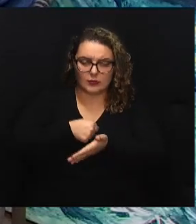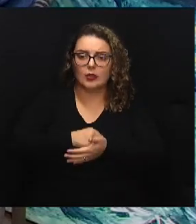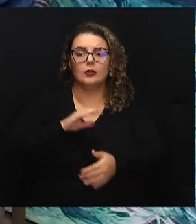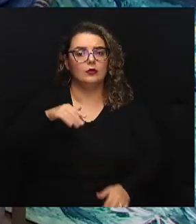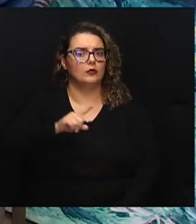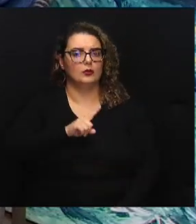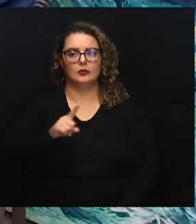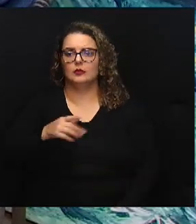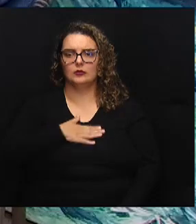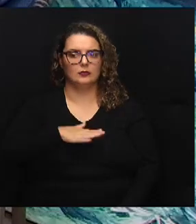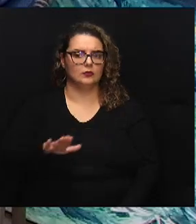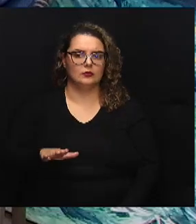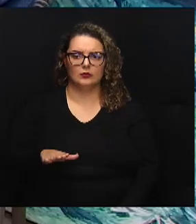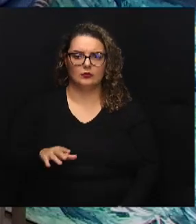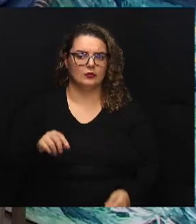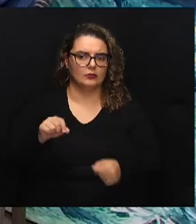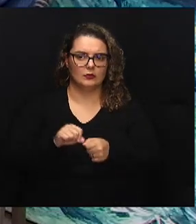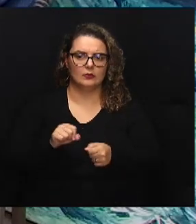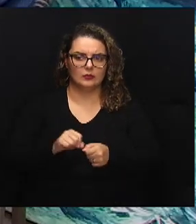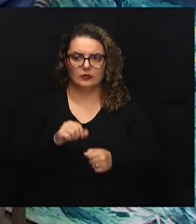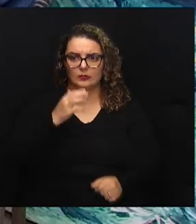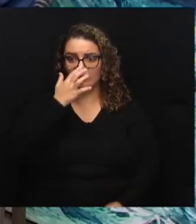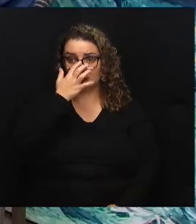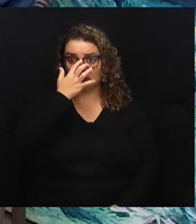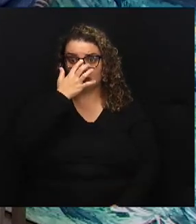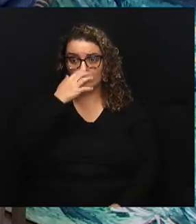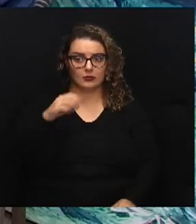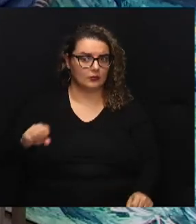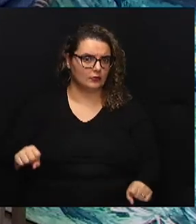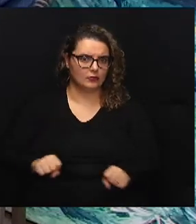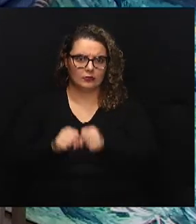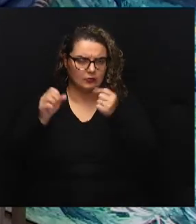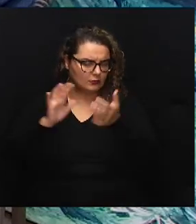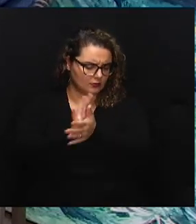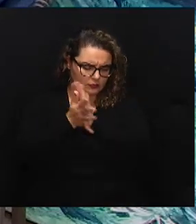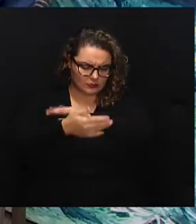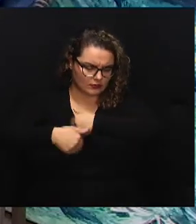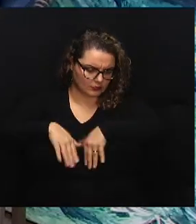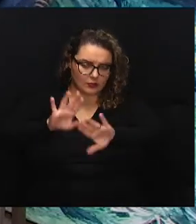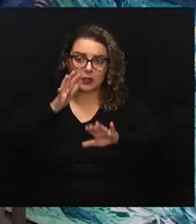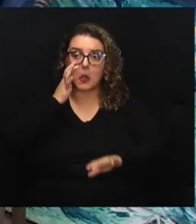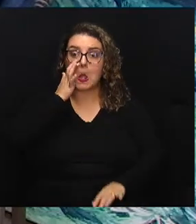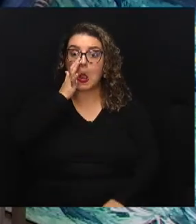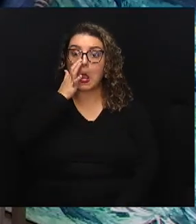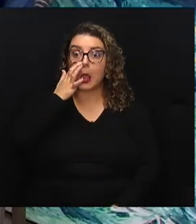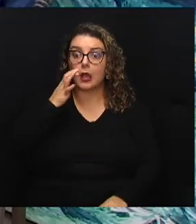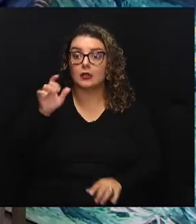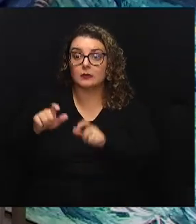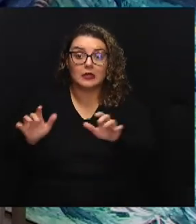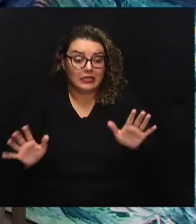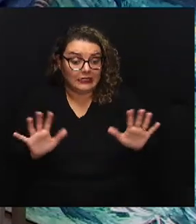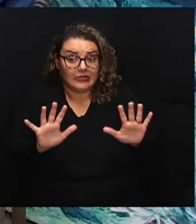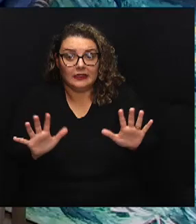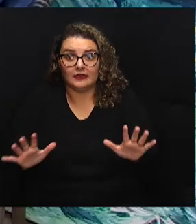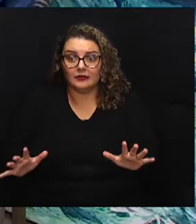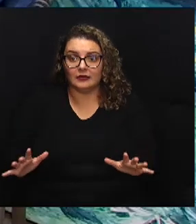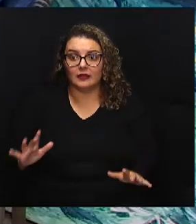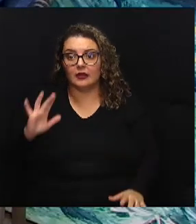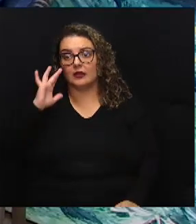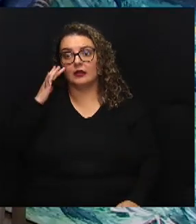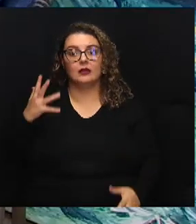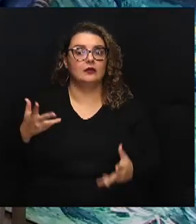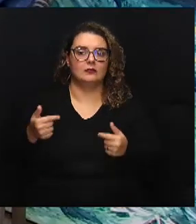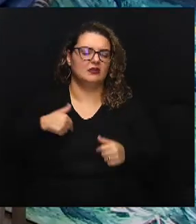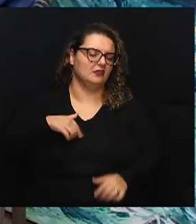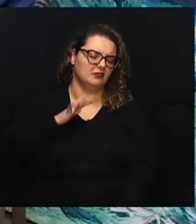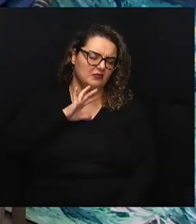do que eu faço, eu destruo. Eu destruo. As pessoas falam, não, acho maravilhoso, acho horrível,